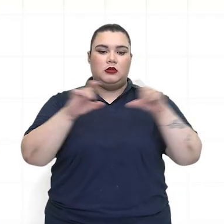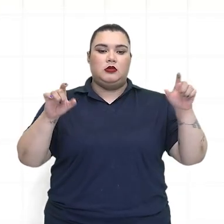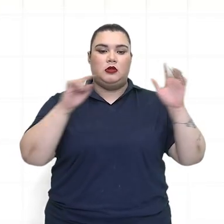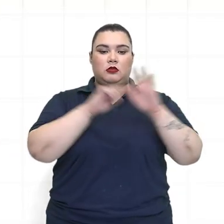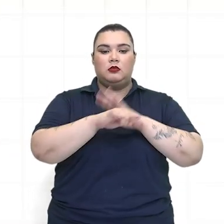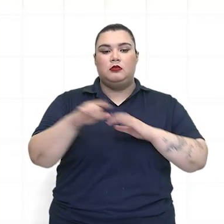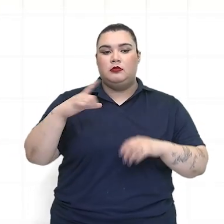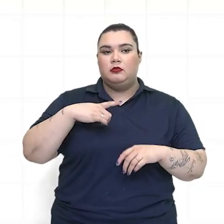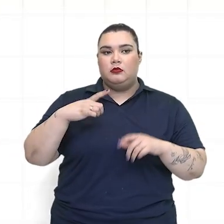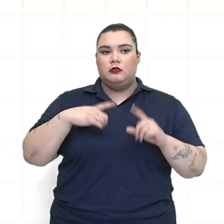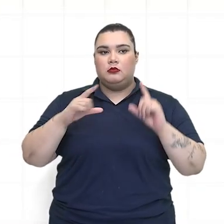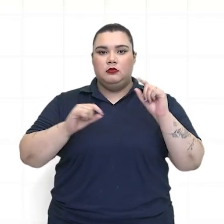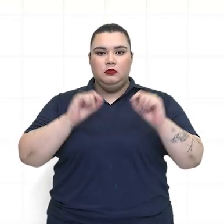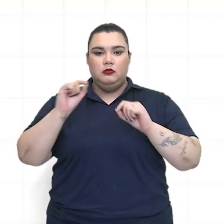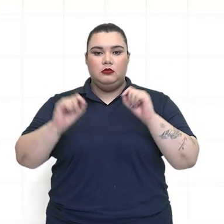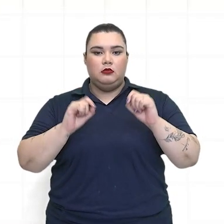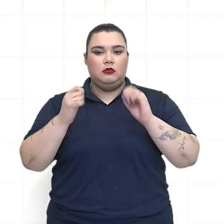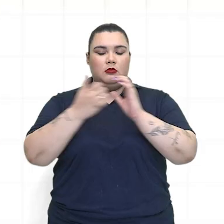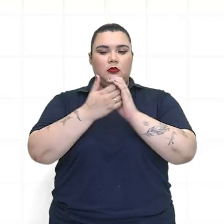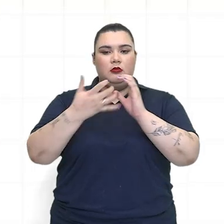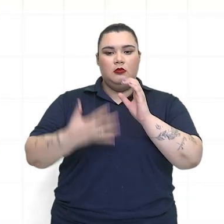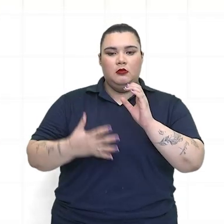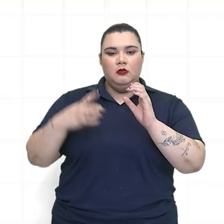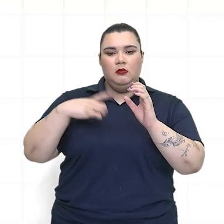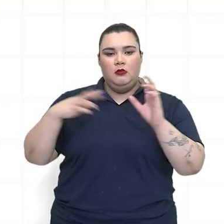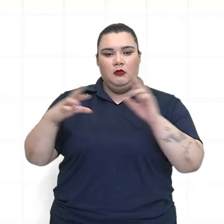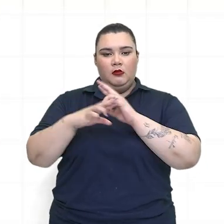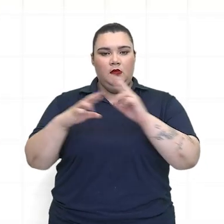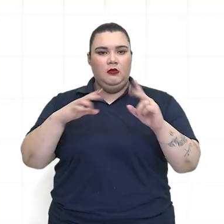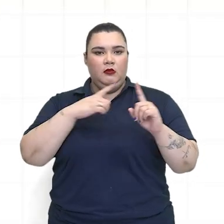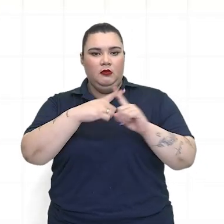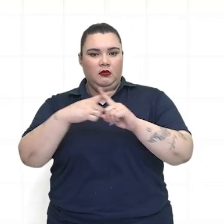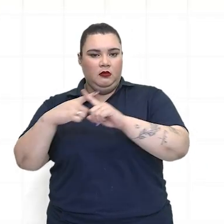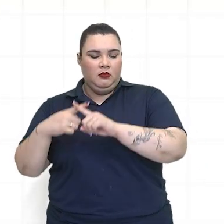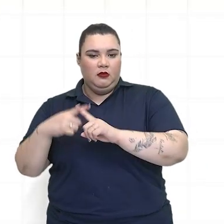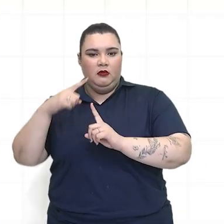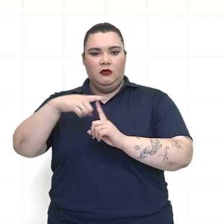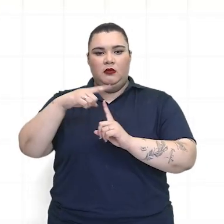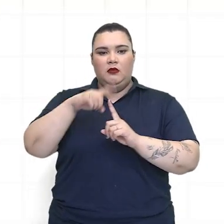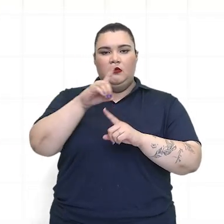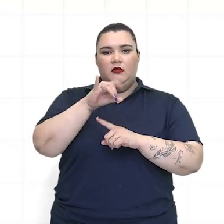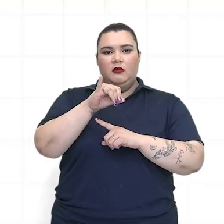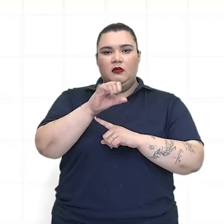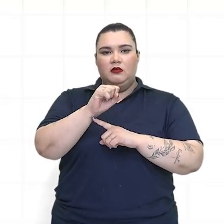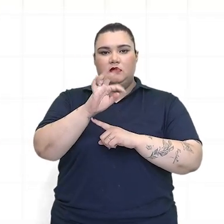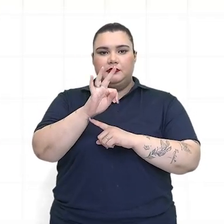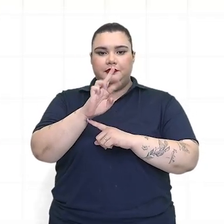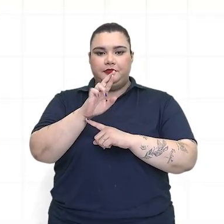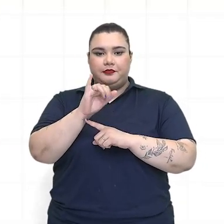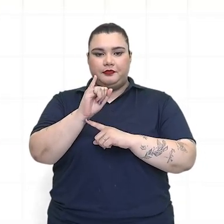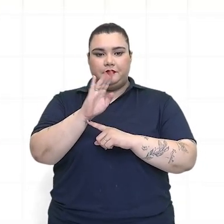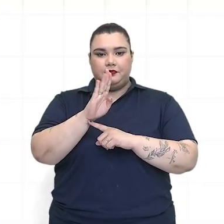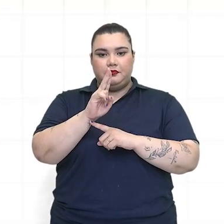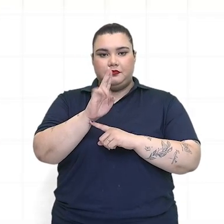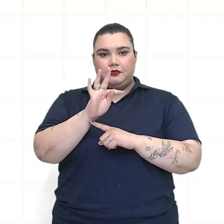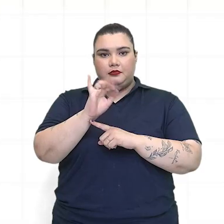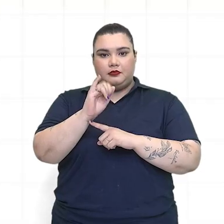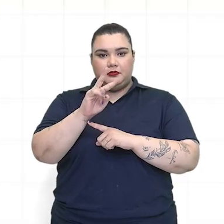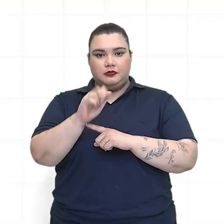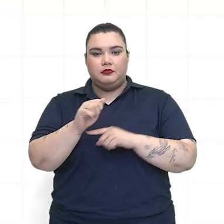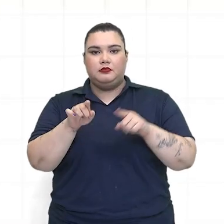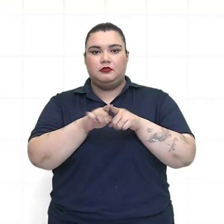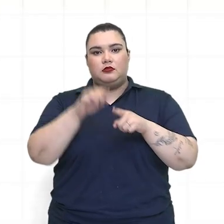tanto a propriedade da multiplicação, né, que é a distributiva em relação à adição, como também